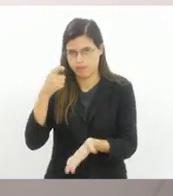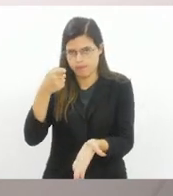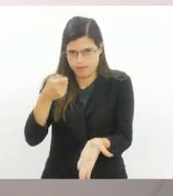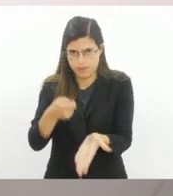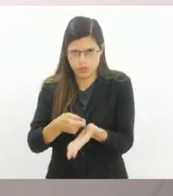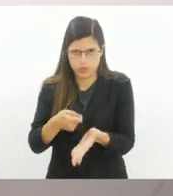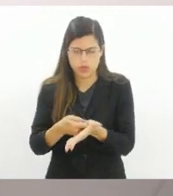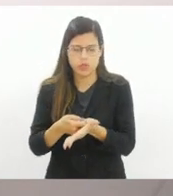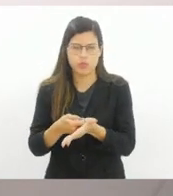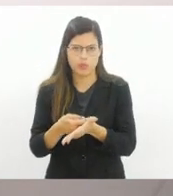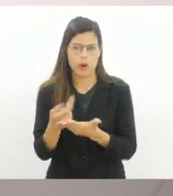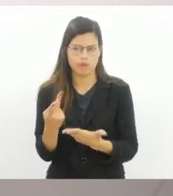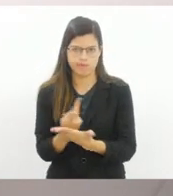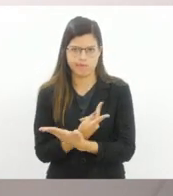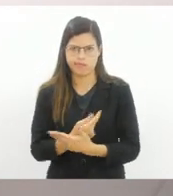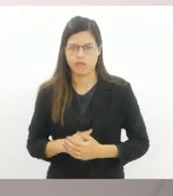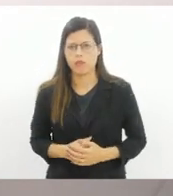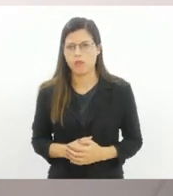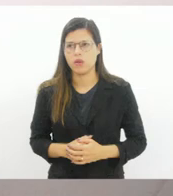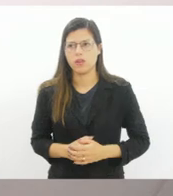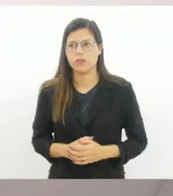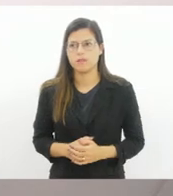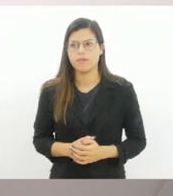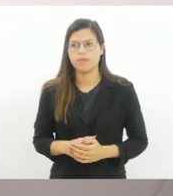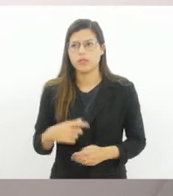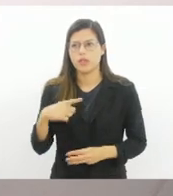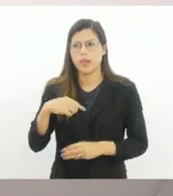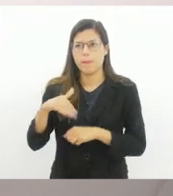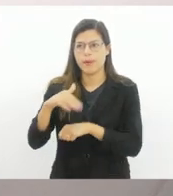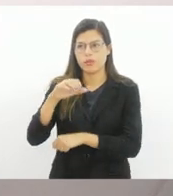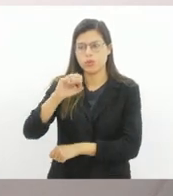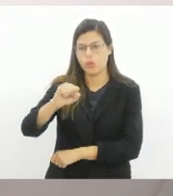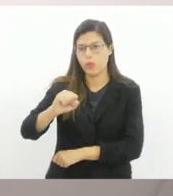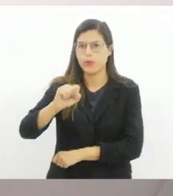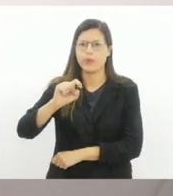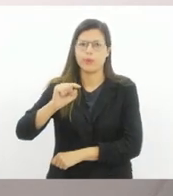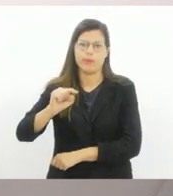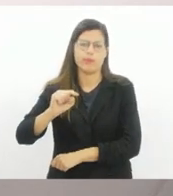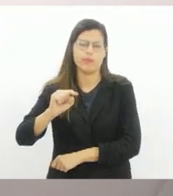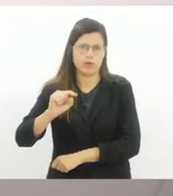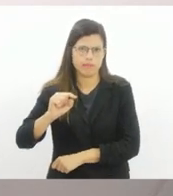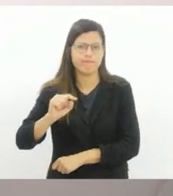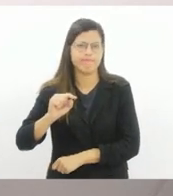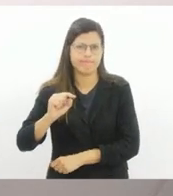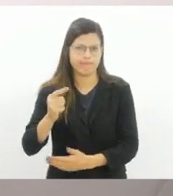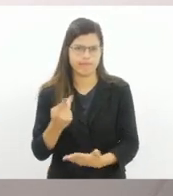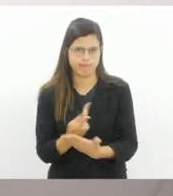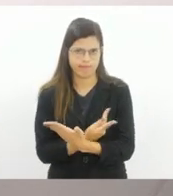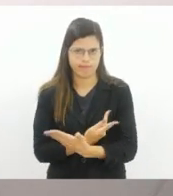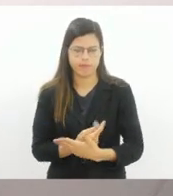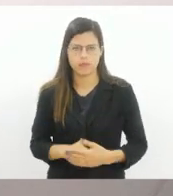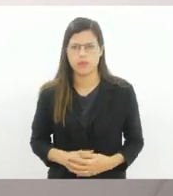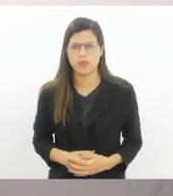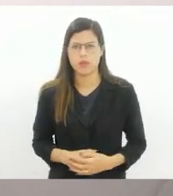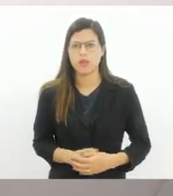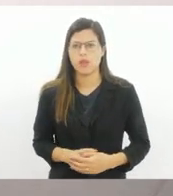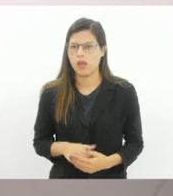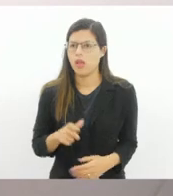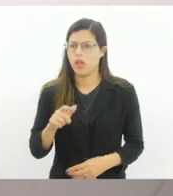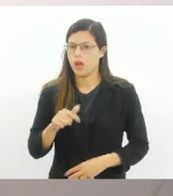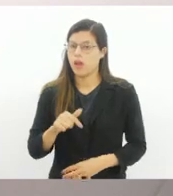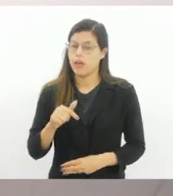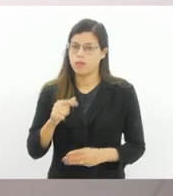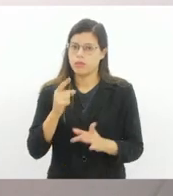patriarcado, é, a gente tem mais de 8 mil casos. Então, esse é o cenário que a